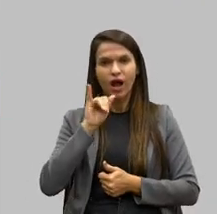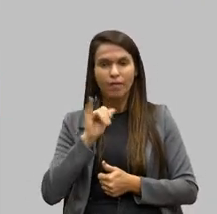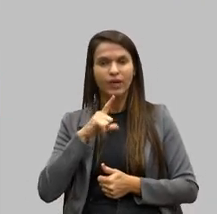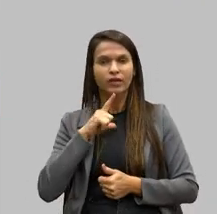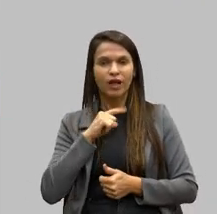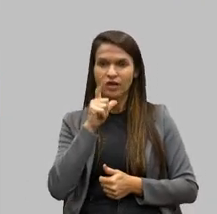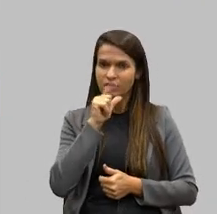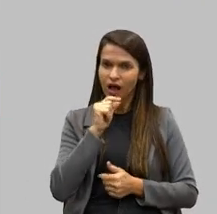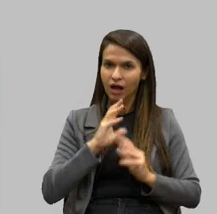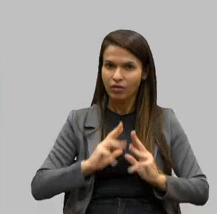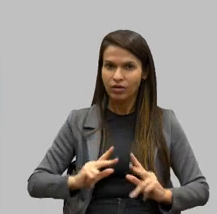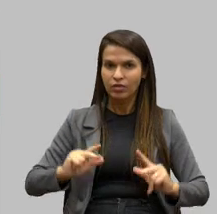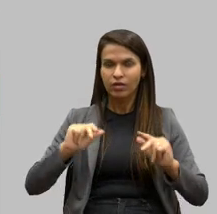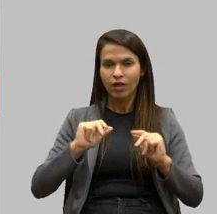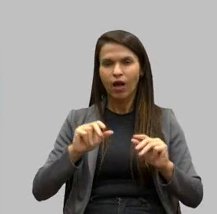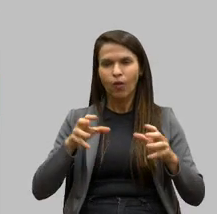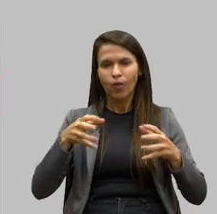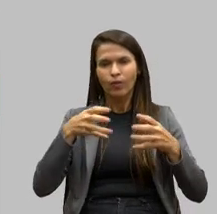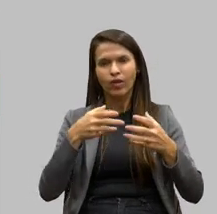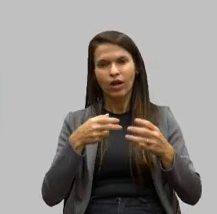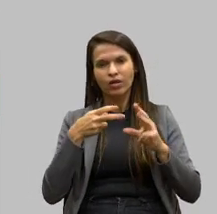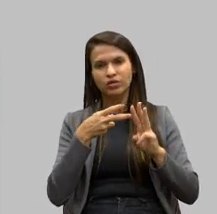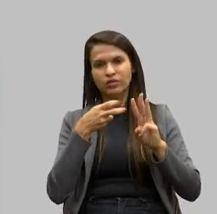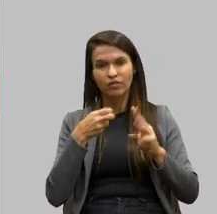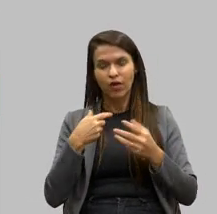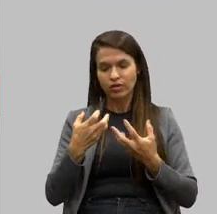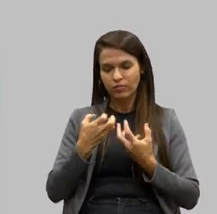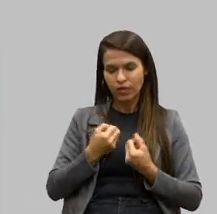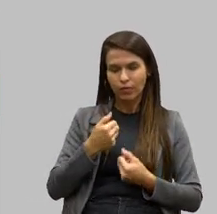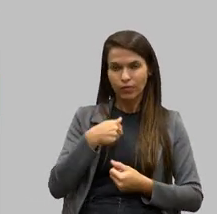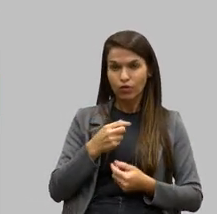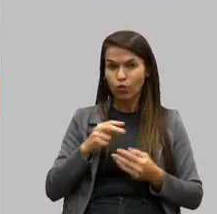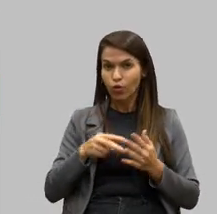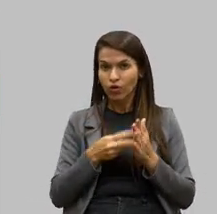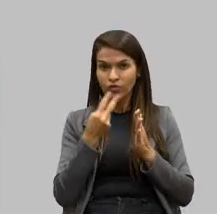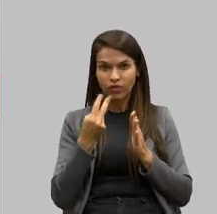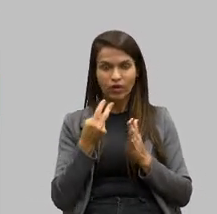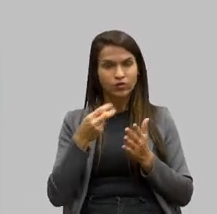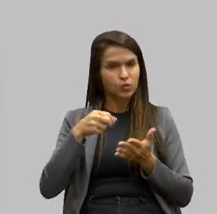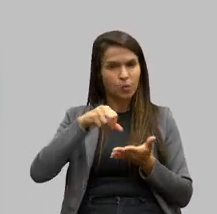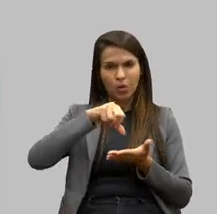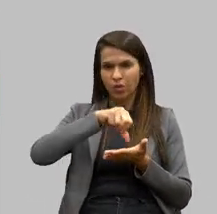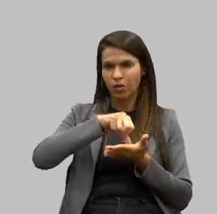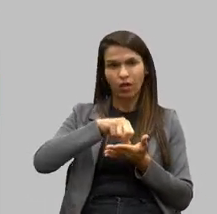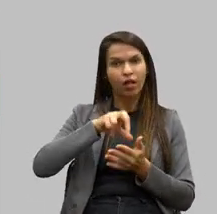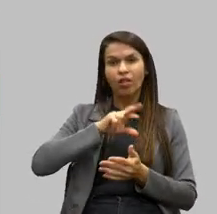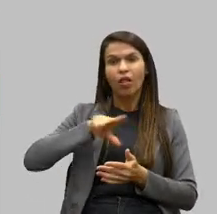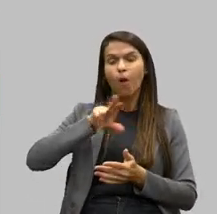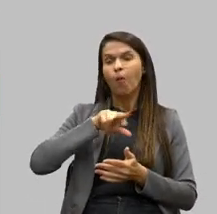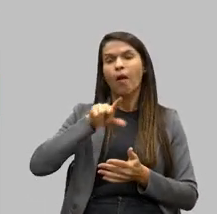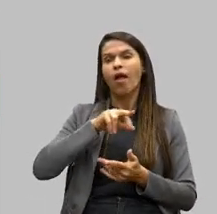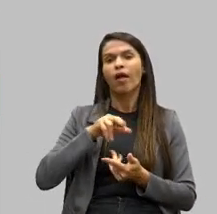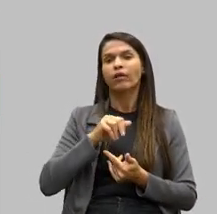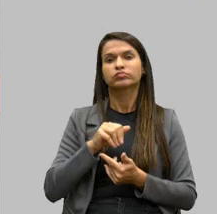As comunidades indígenas já foram recebidas por mim duas vezes no meu gabinete. Isso não é vantagem, isso é obrigação.